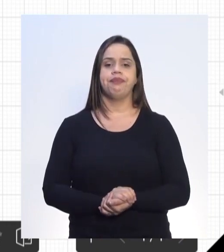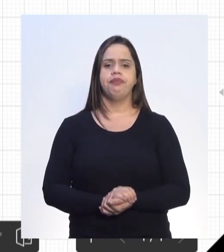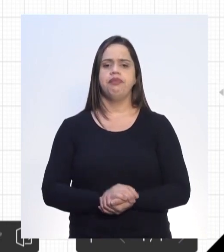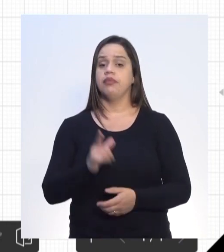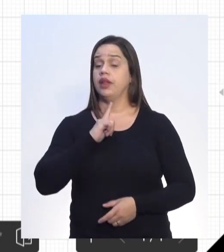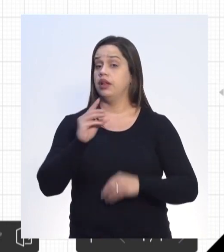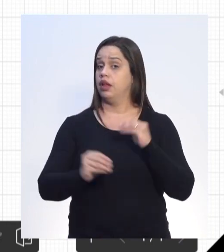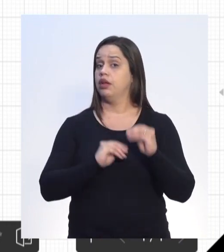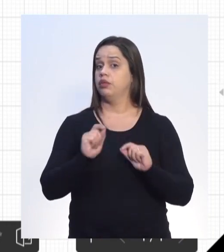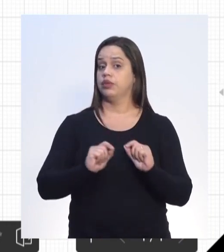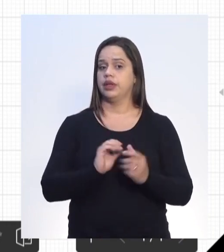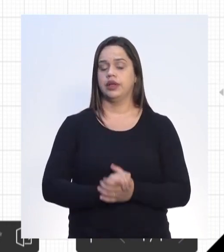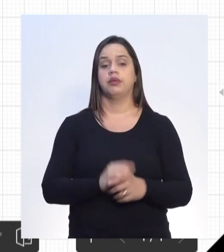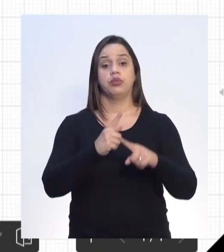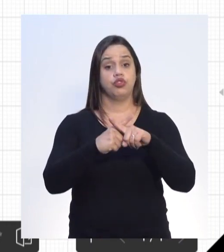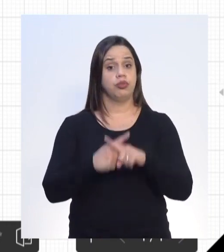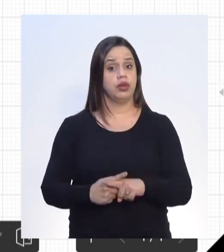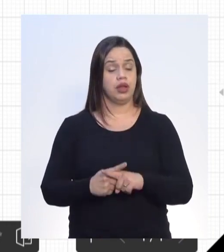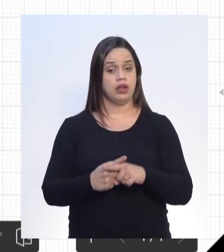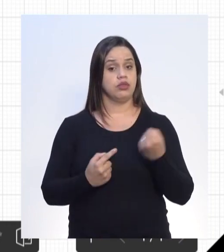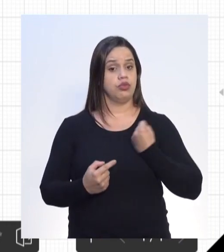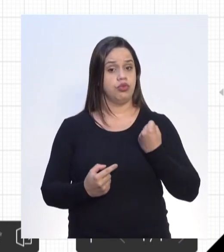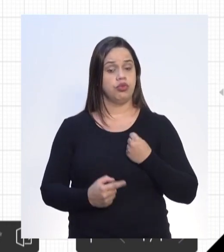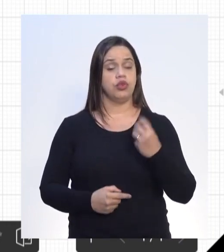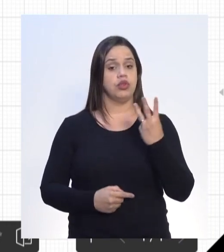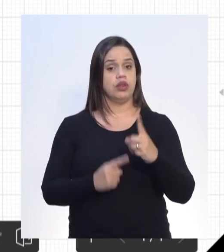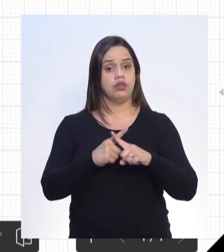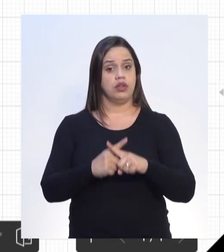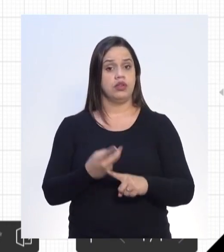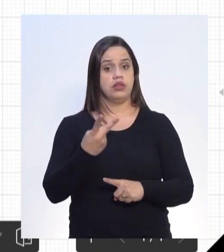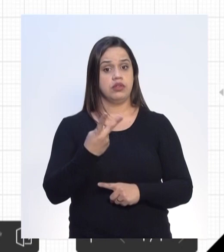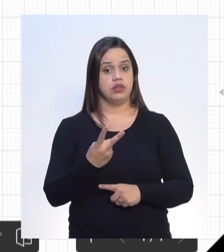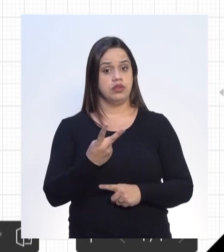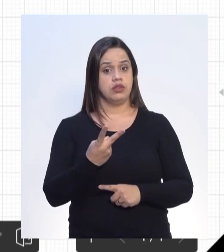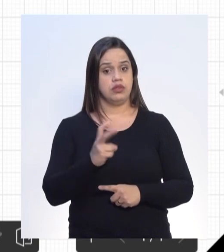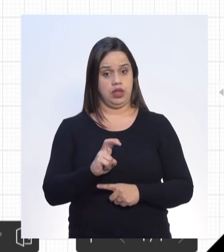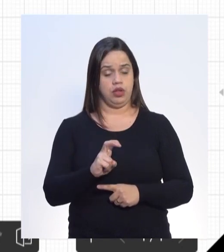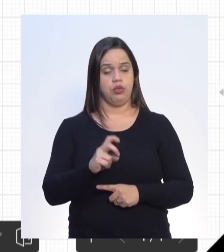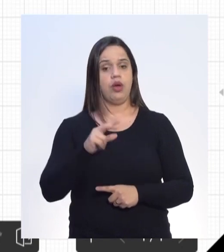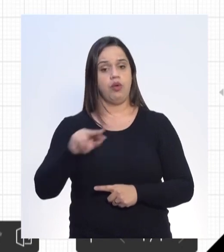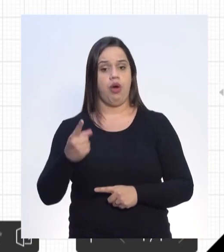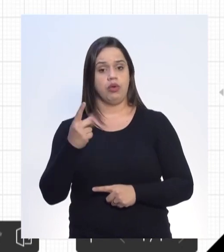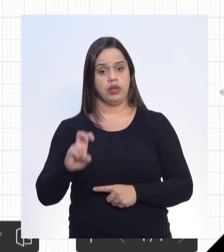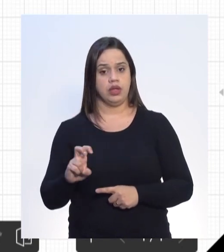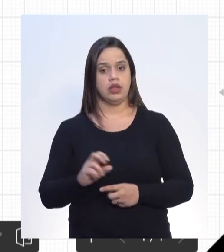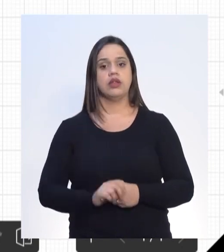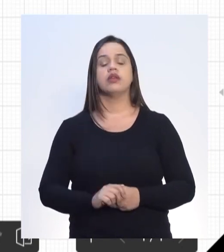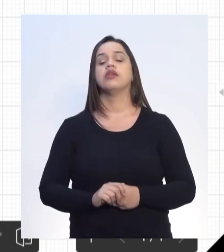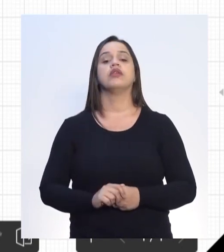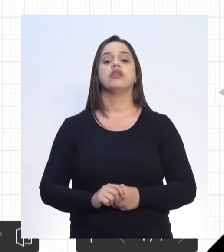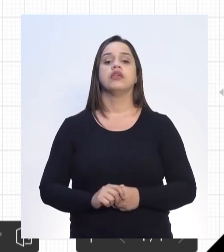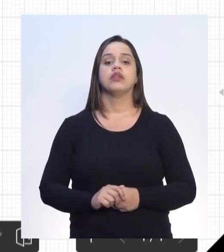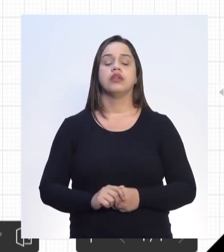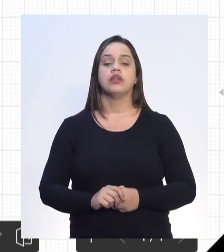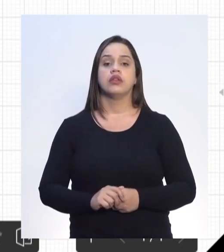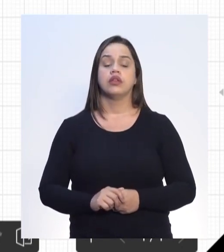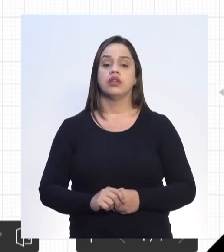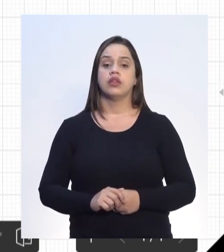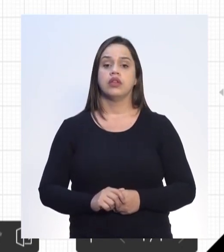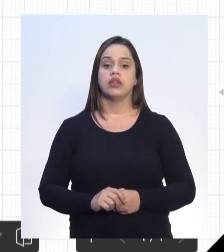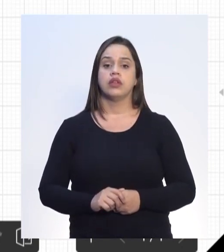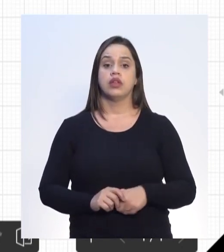Jonas? Temos a multiplicação, produto, 3 vezes 5, temos 15. Isso aqui você já conhece, estou